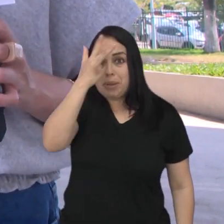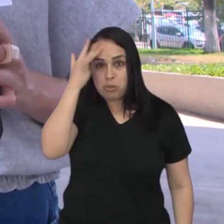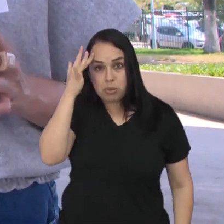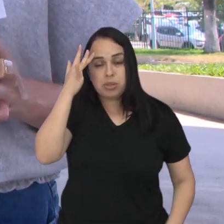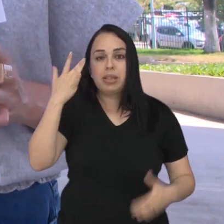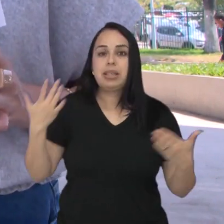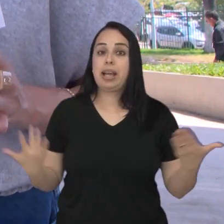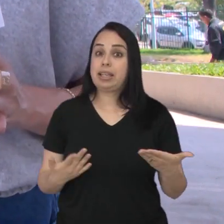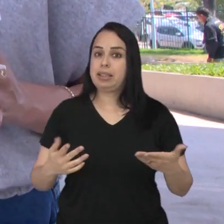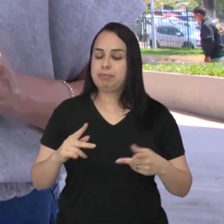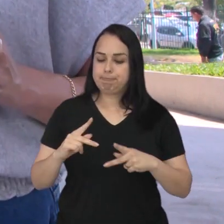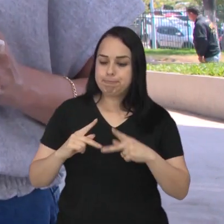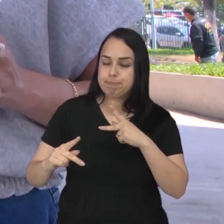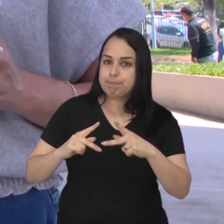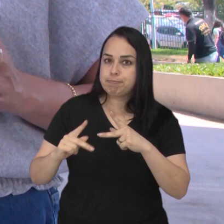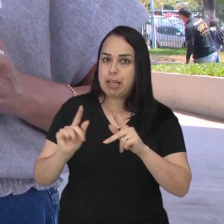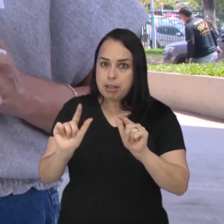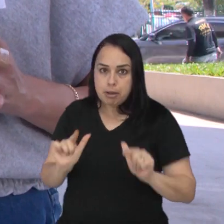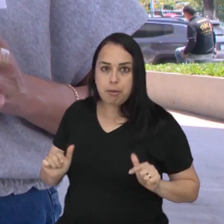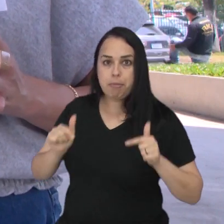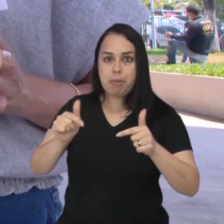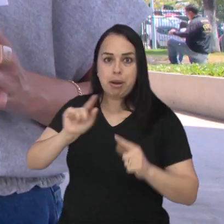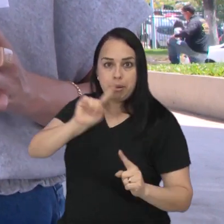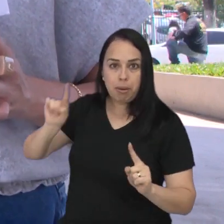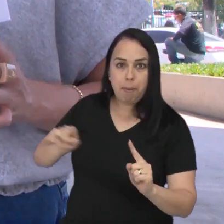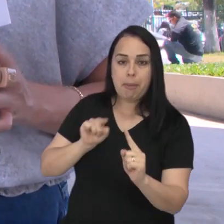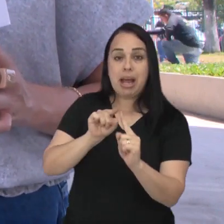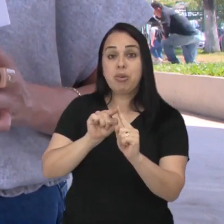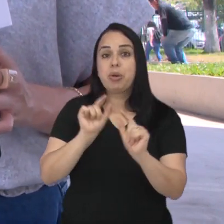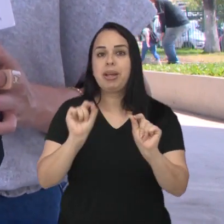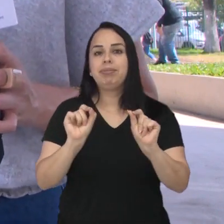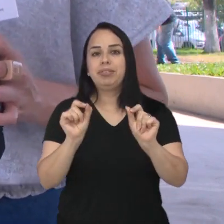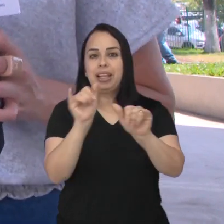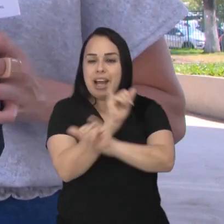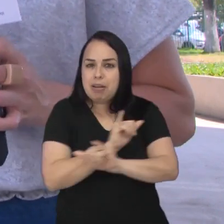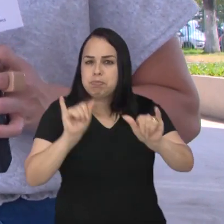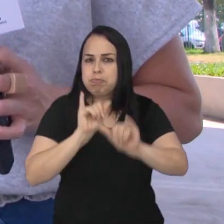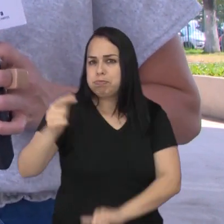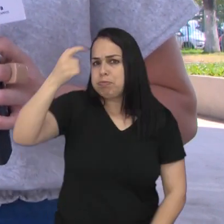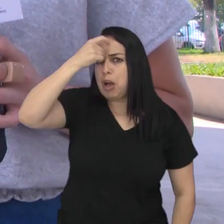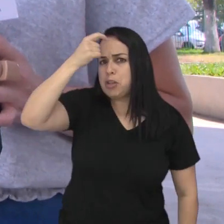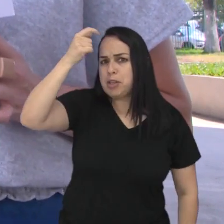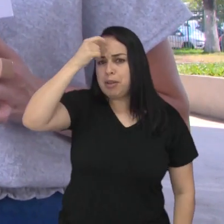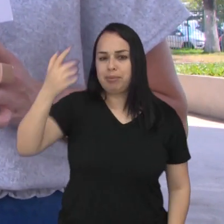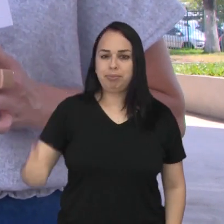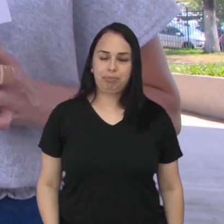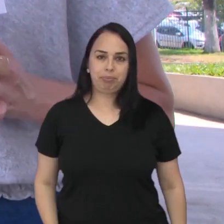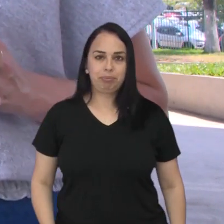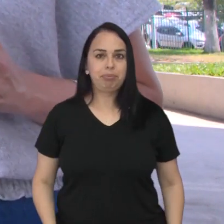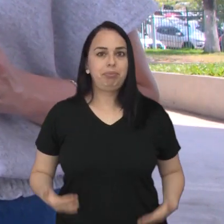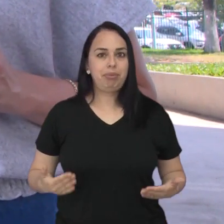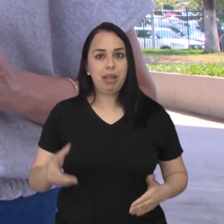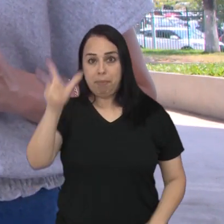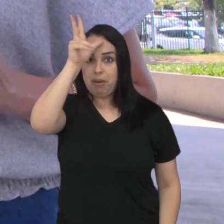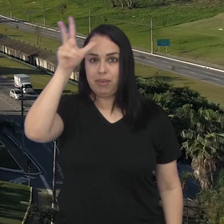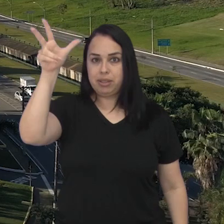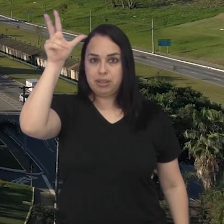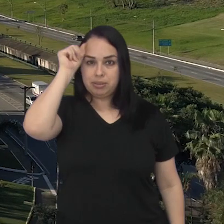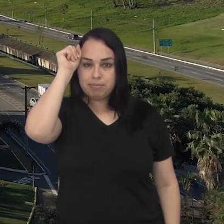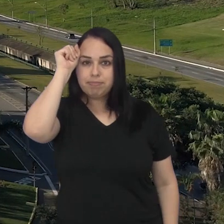sendo intensificadas aqui no município com o objetivo de conscientizar toda a